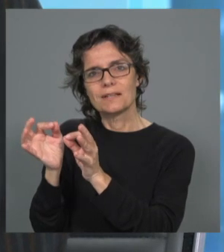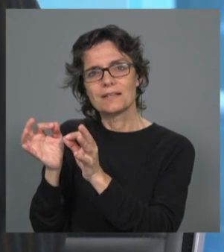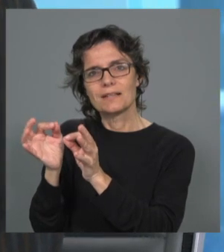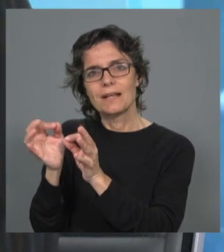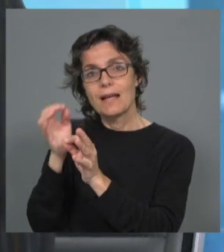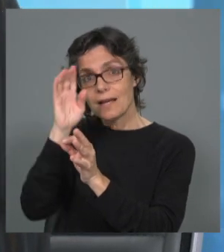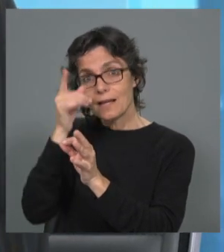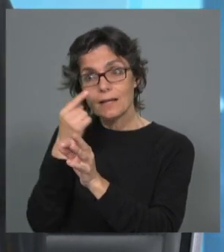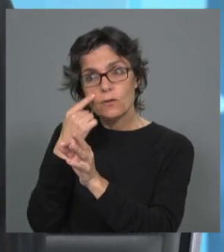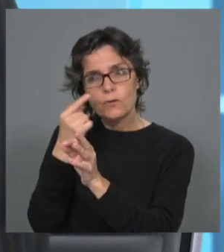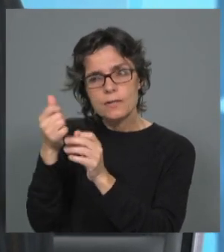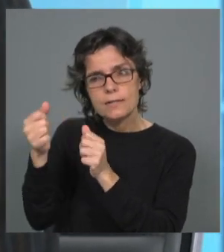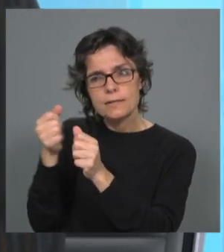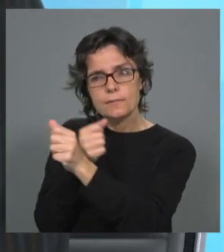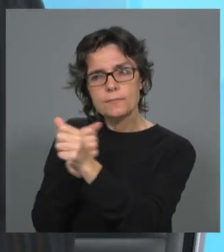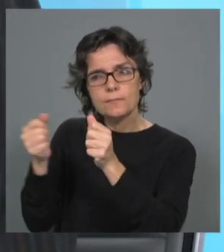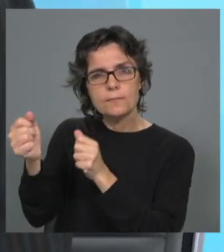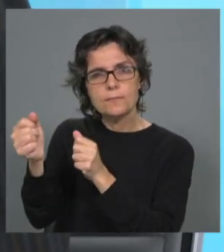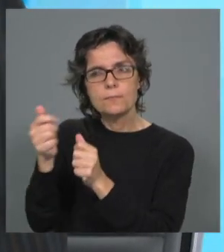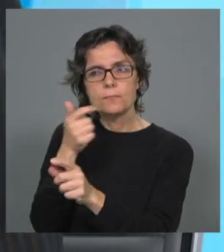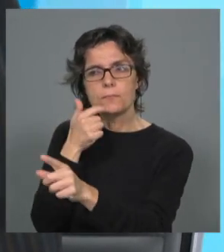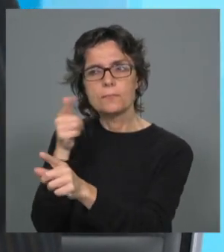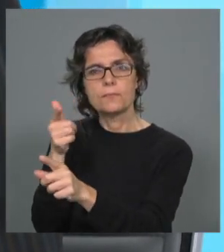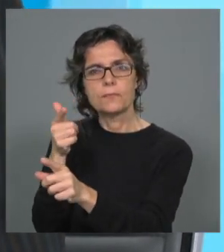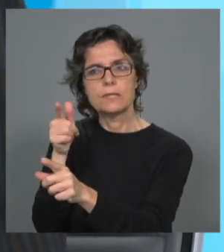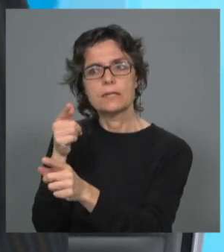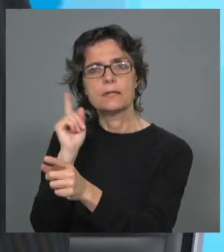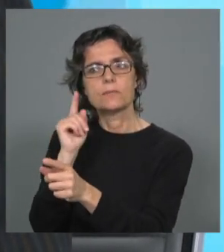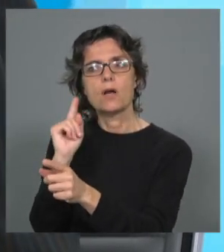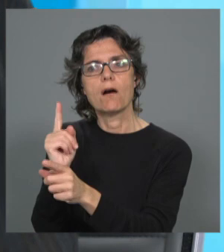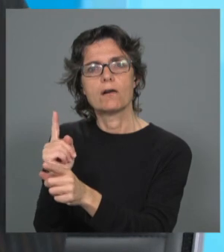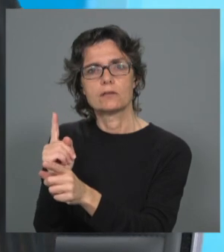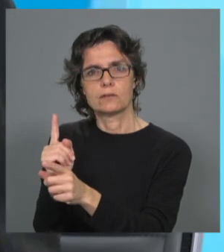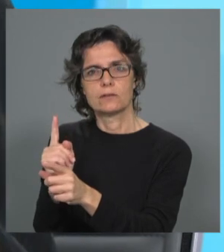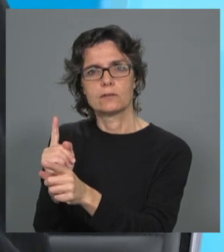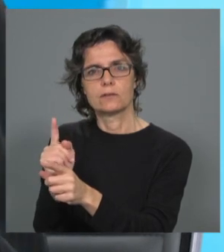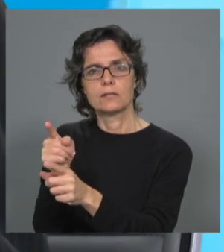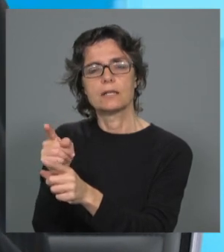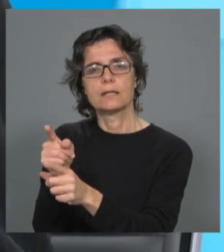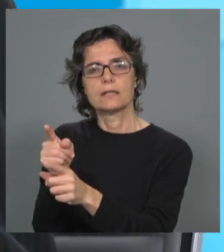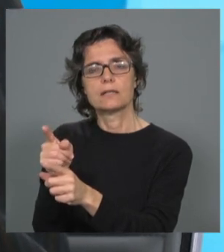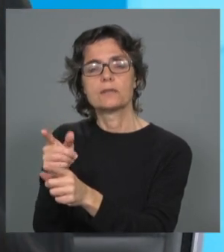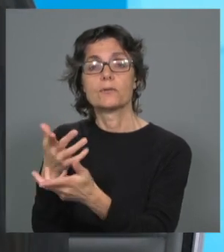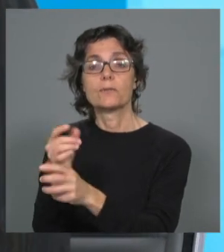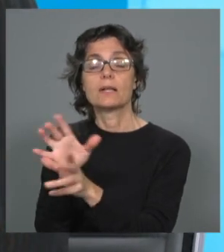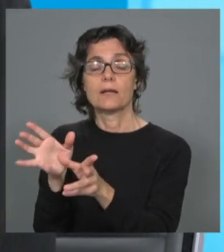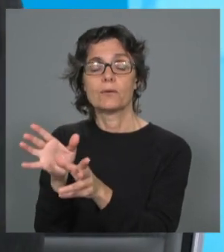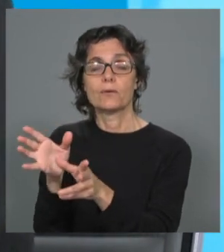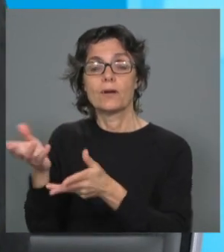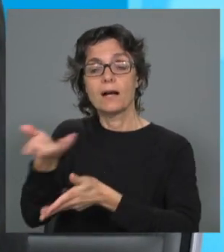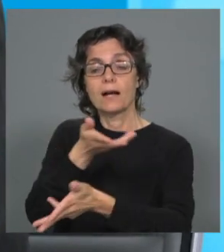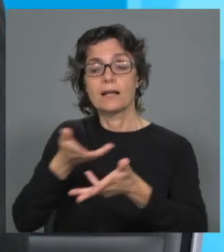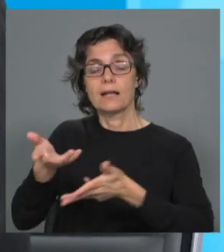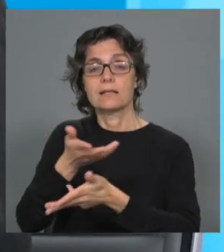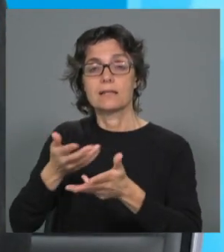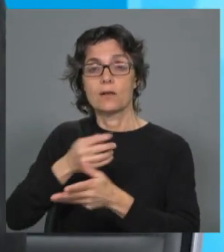outro. E aí nós temos aqui uma coisa muito importante, que é a relação entre nós todos e a relação na